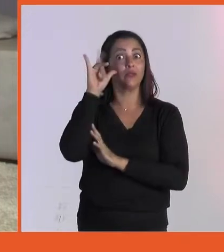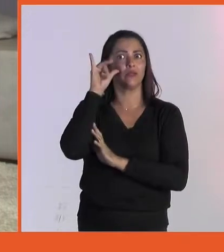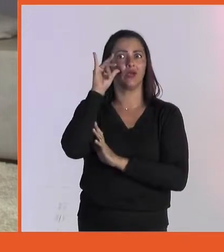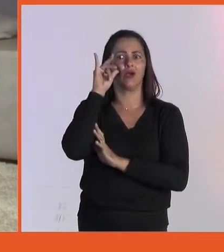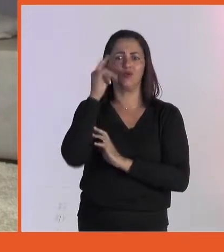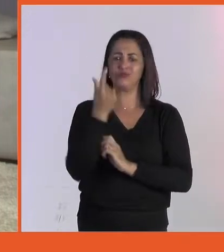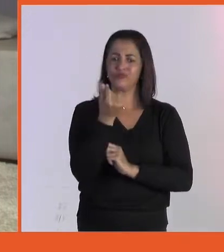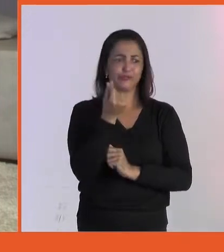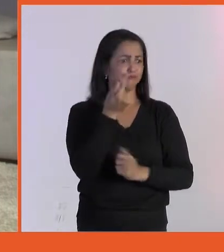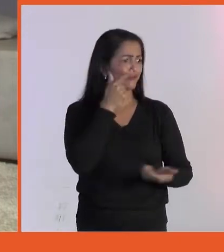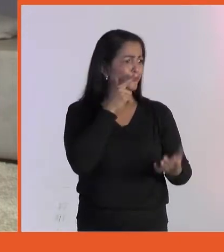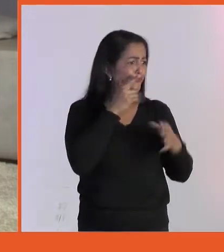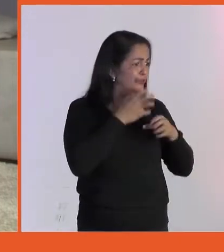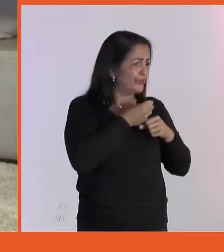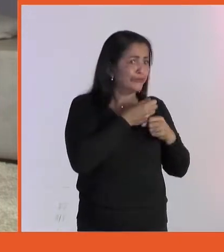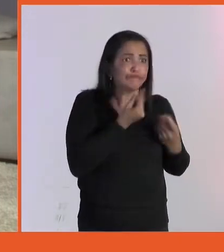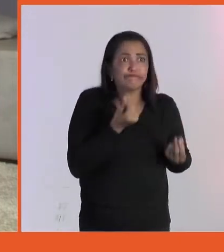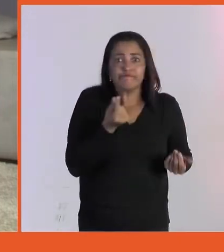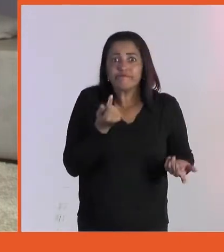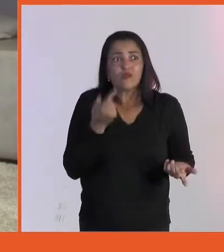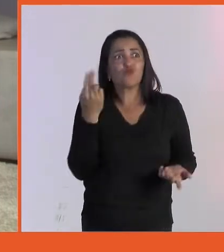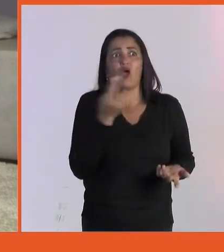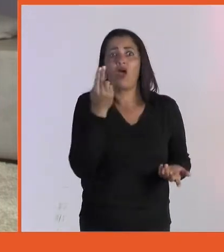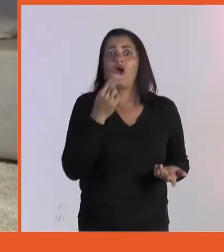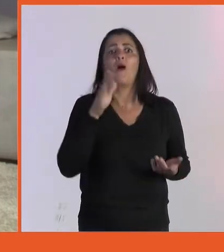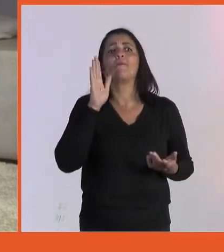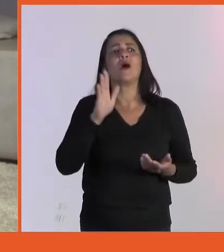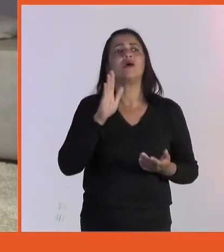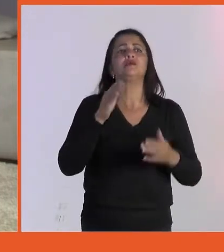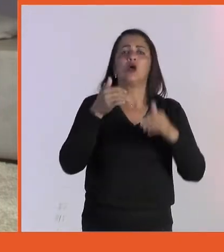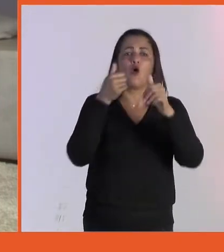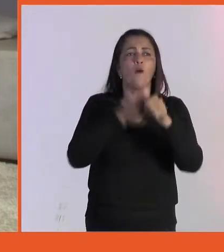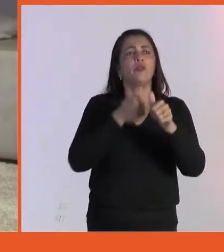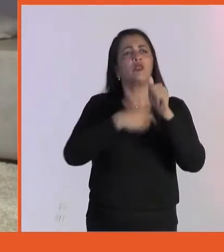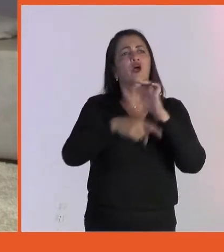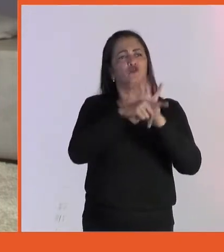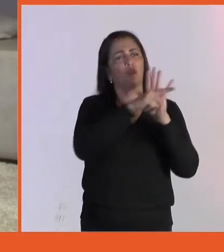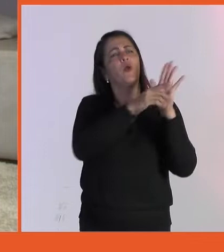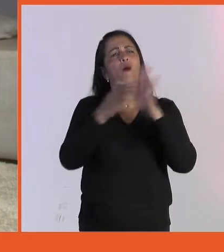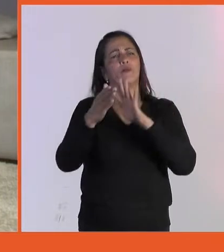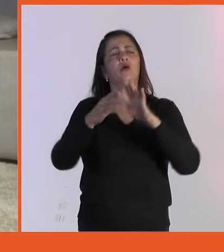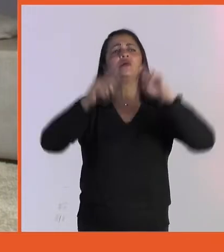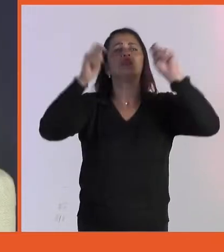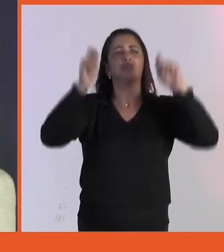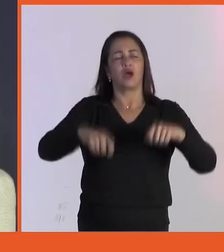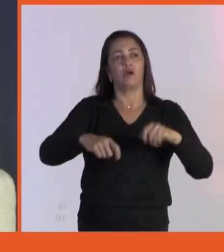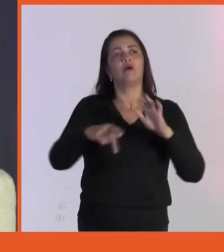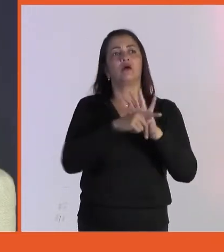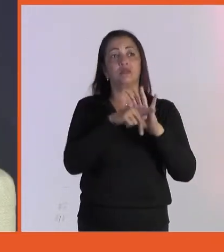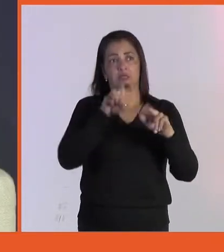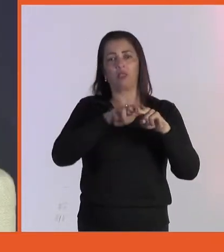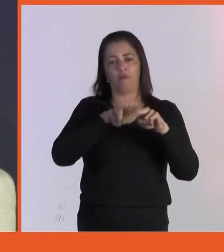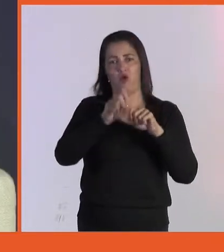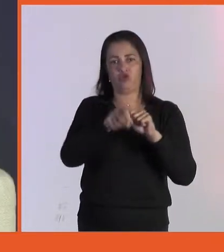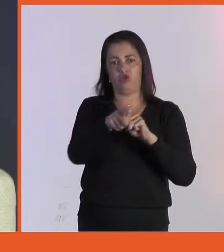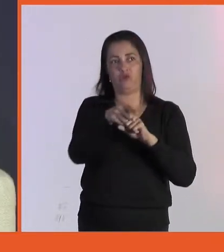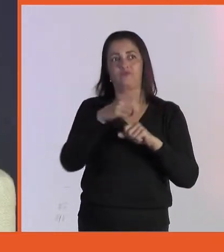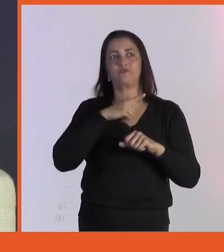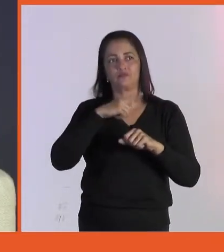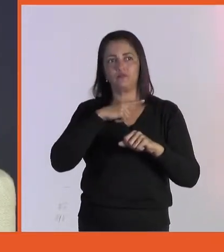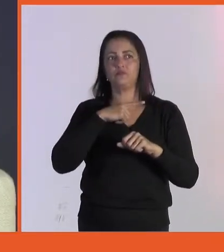monetizar. Que é uma problemática muito de páginas de memes, de conteúdos virais, né?